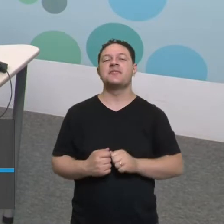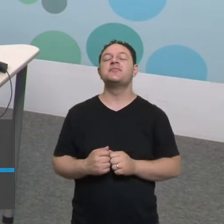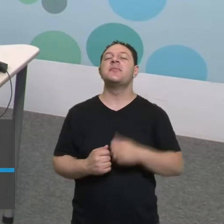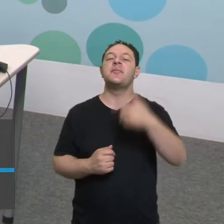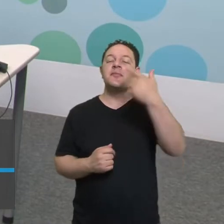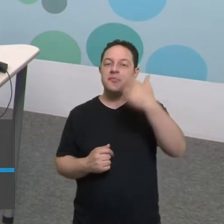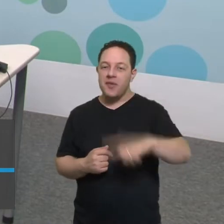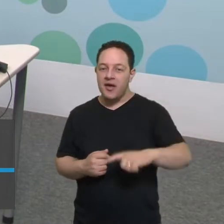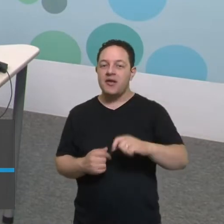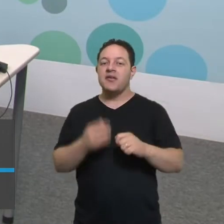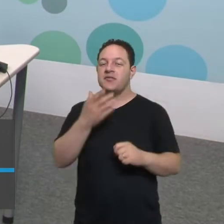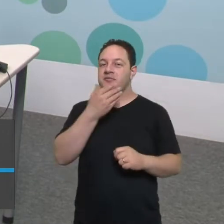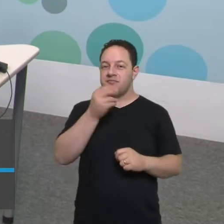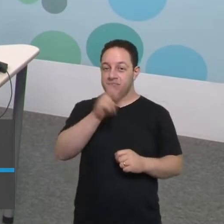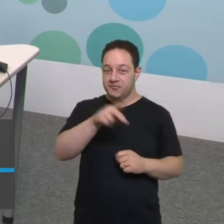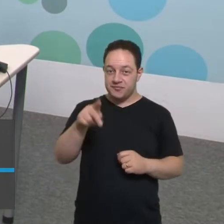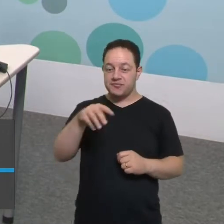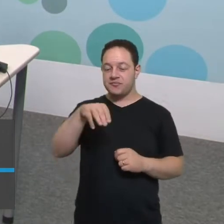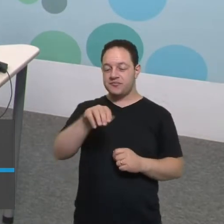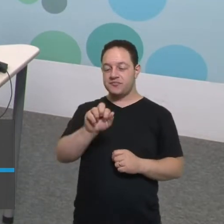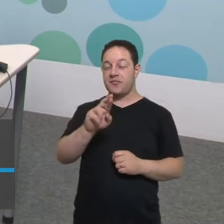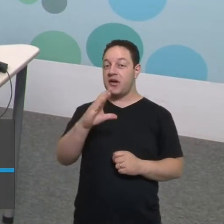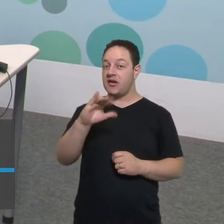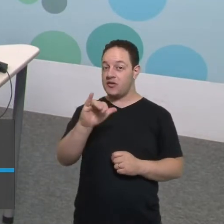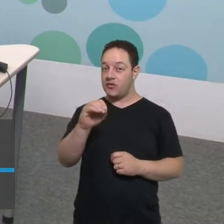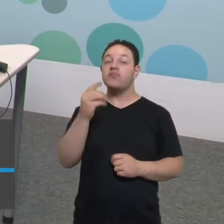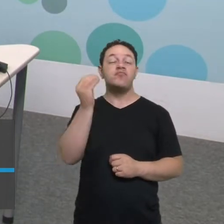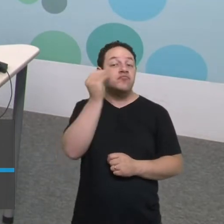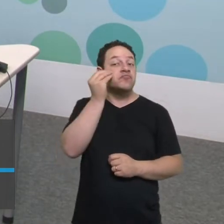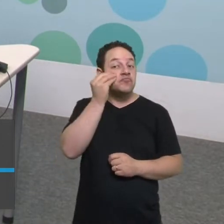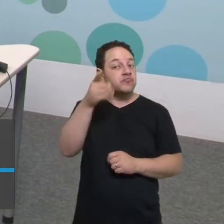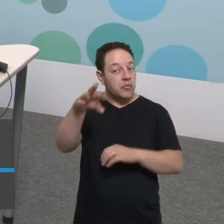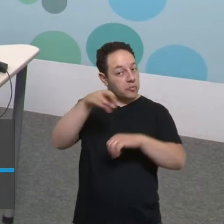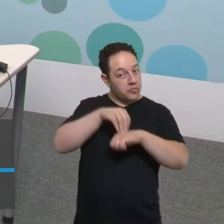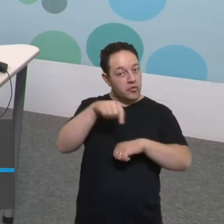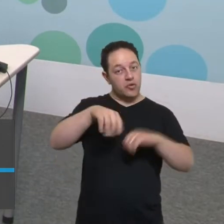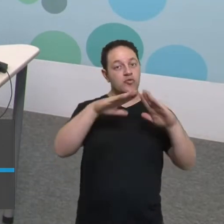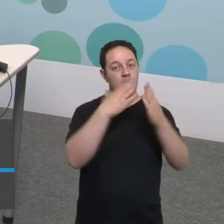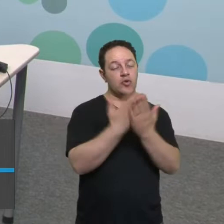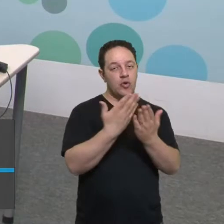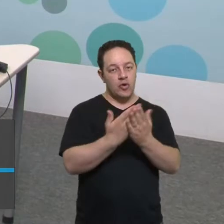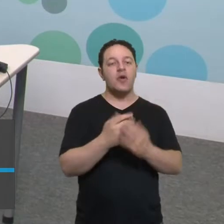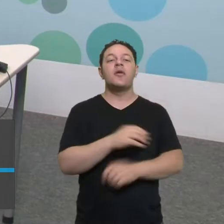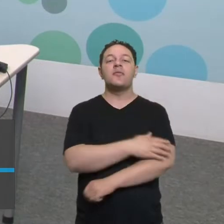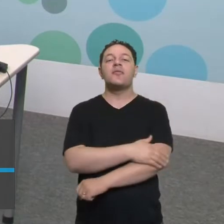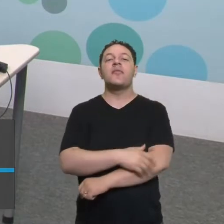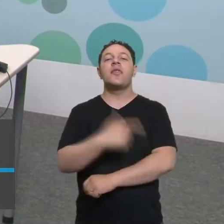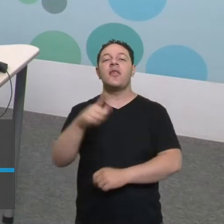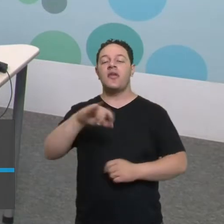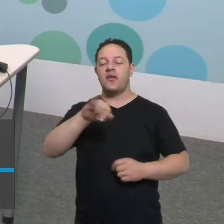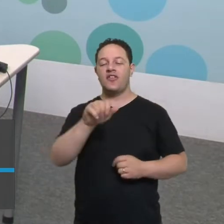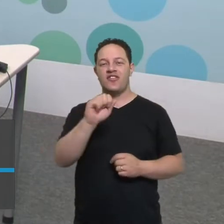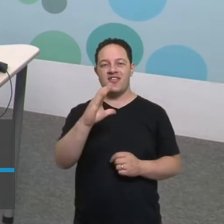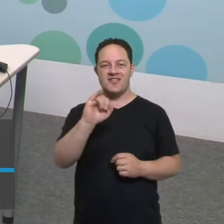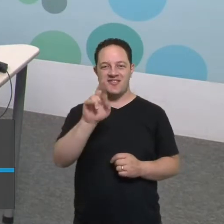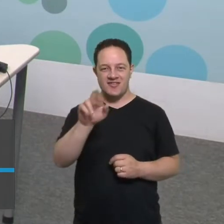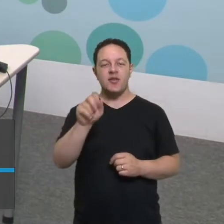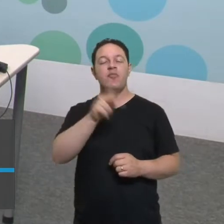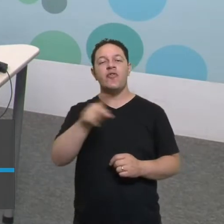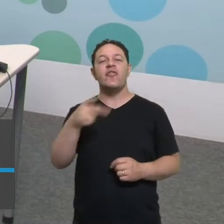e o professor mais falou que vai tentar seguir o exemplo importantíssimo professora Jacira